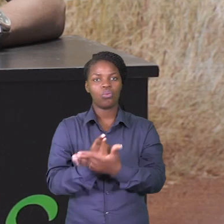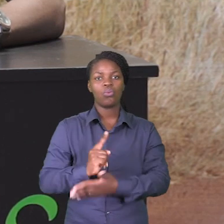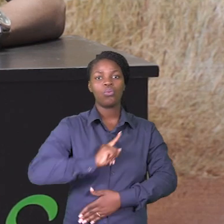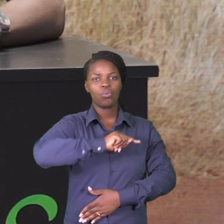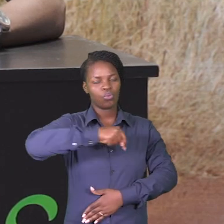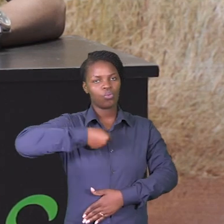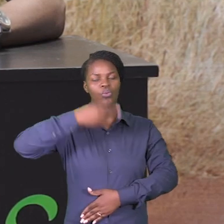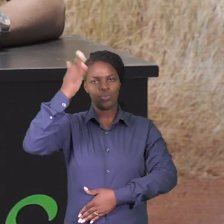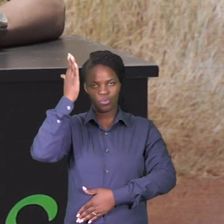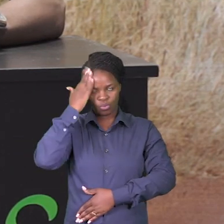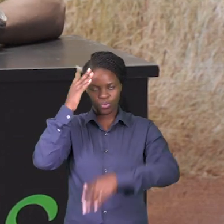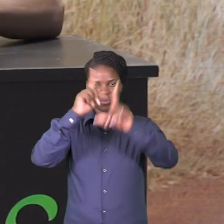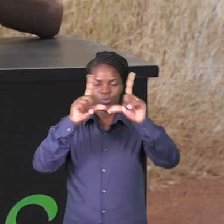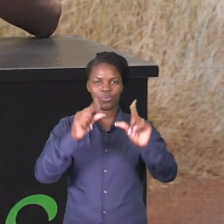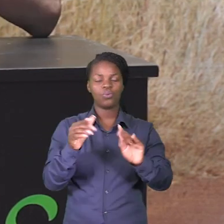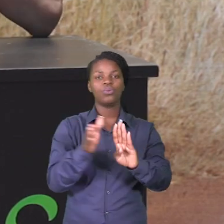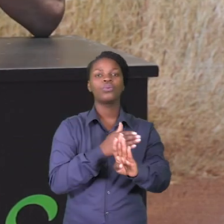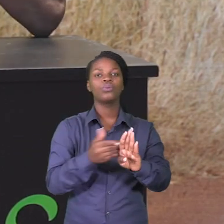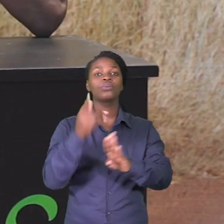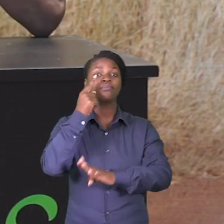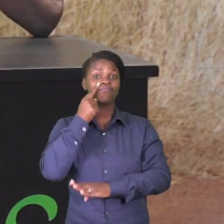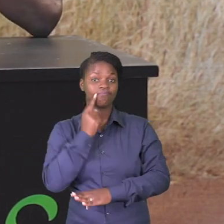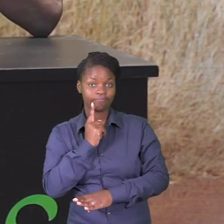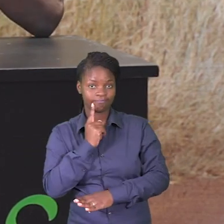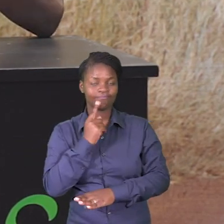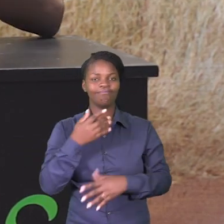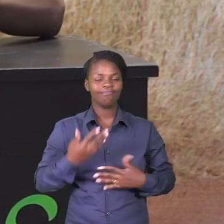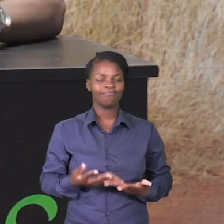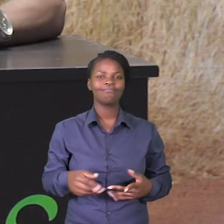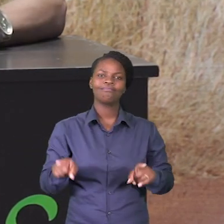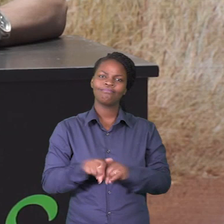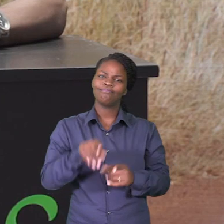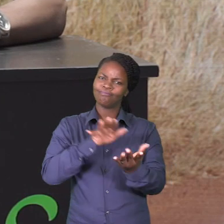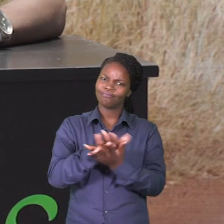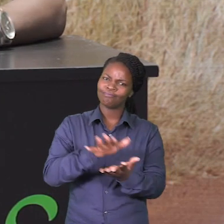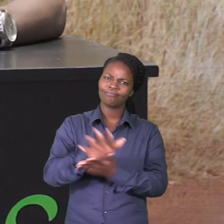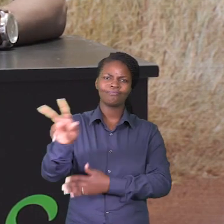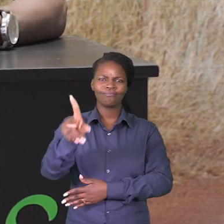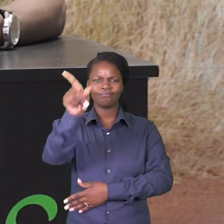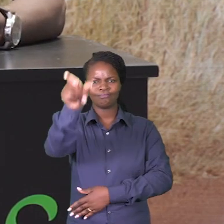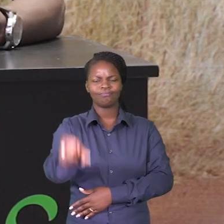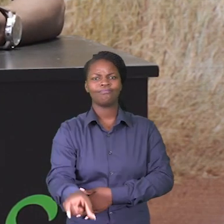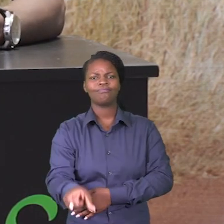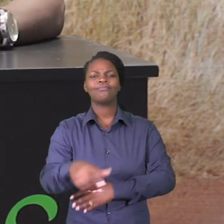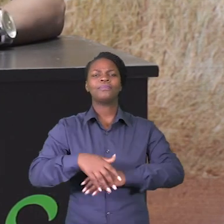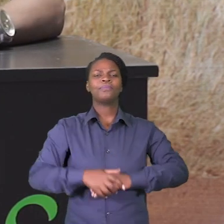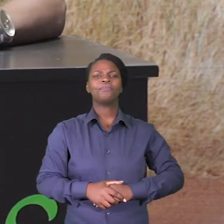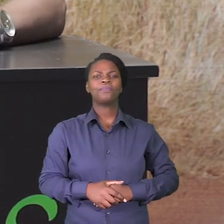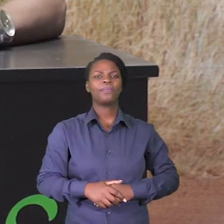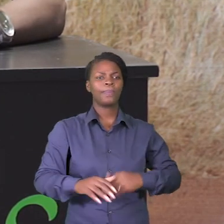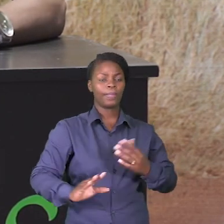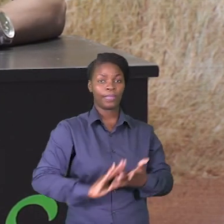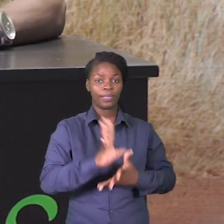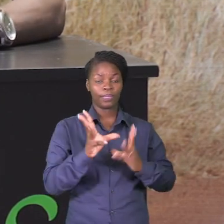dar-se tempo conhecer buscar por esta informação e porque não dotar os outros também né se eu sei eu vou ensinar a quem